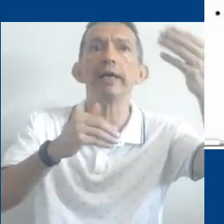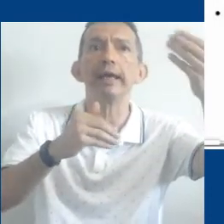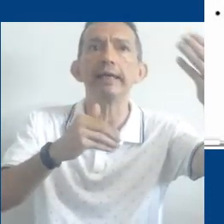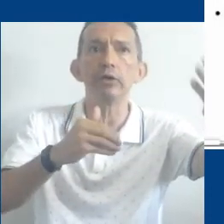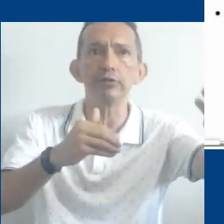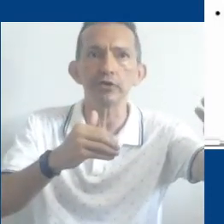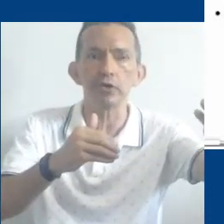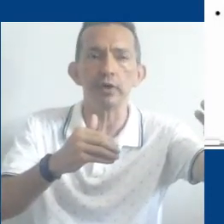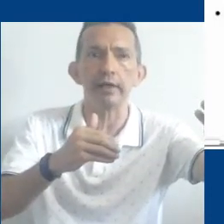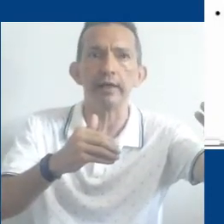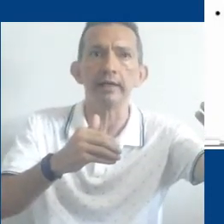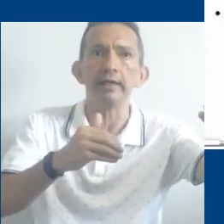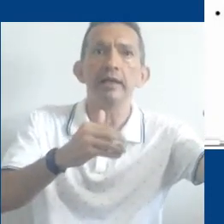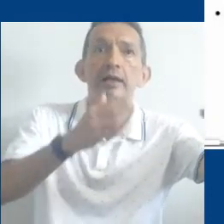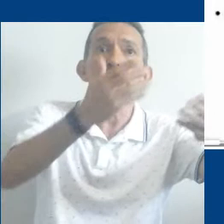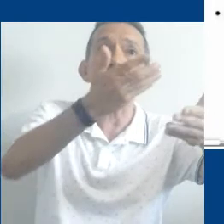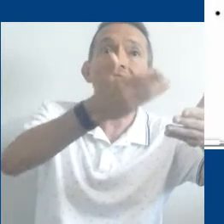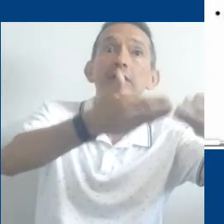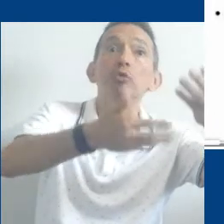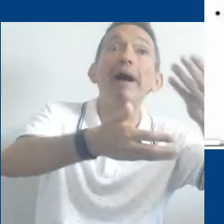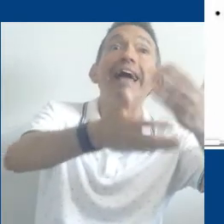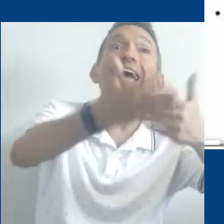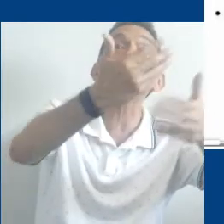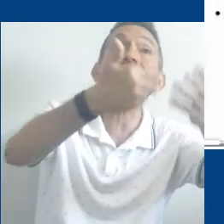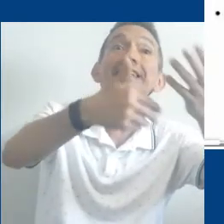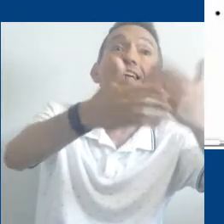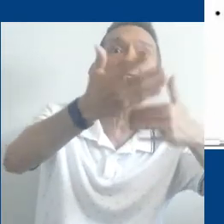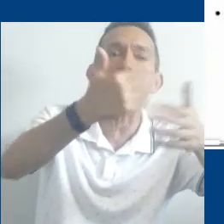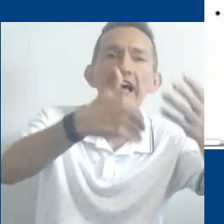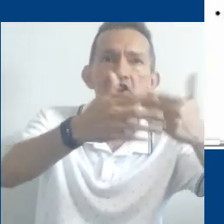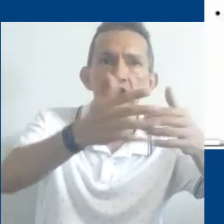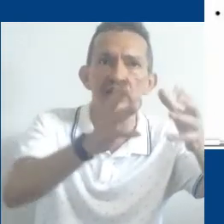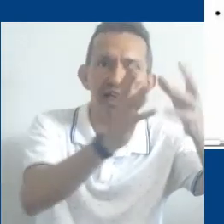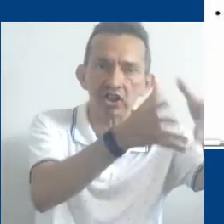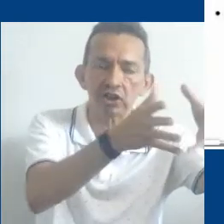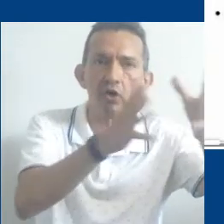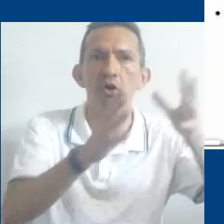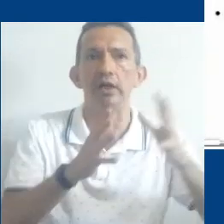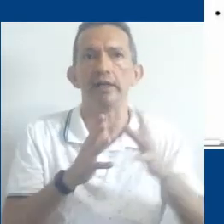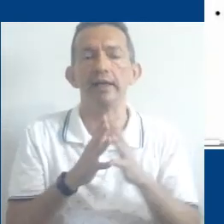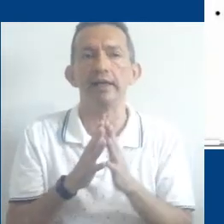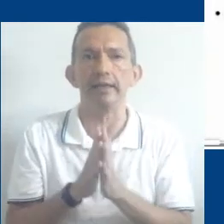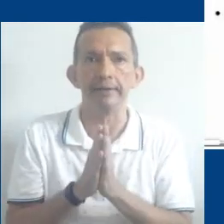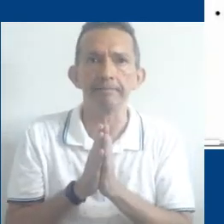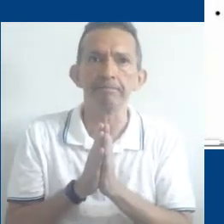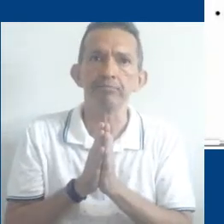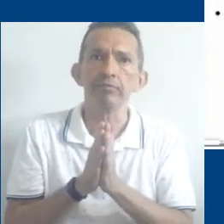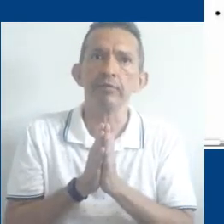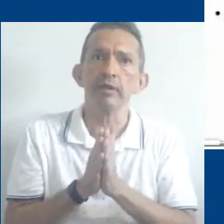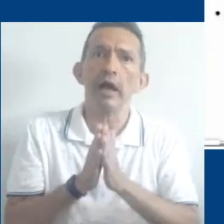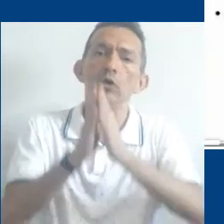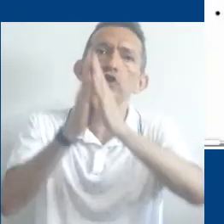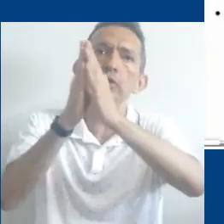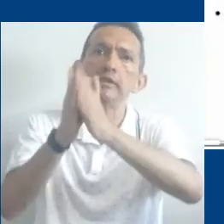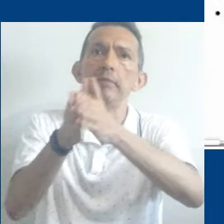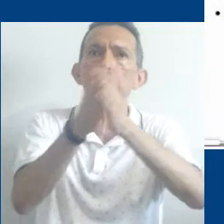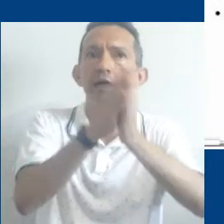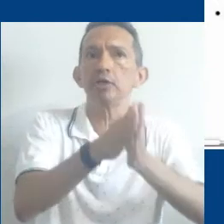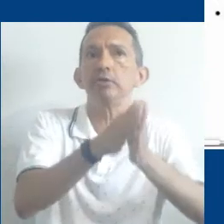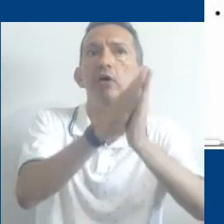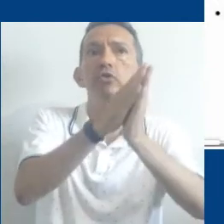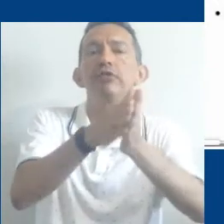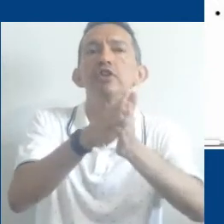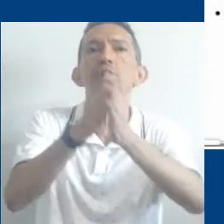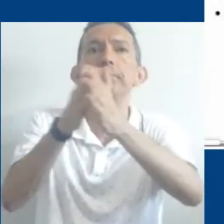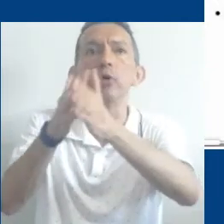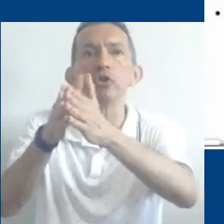uma organela que não funciona, fazendo uma reciclagem desta organela, aí eu chamo esse